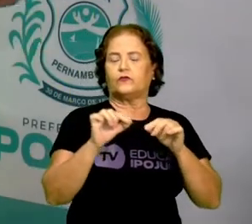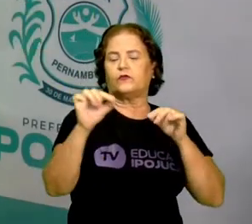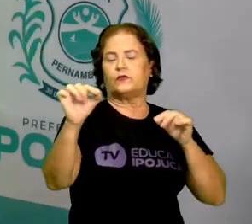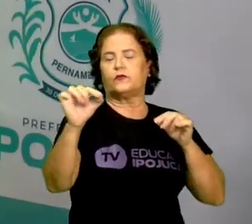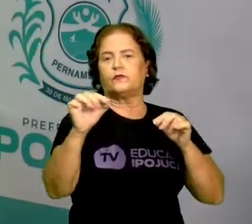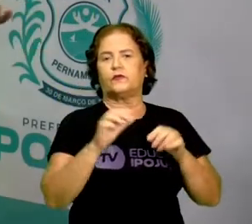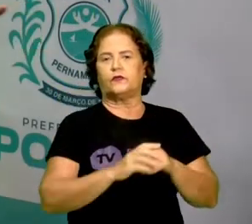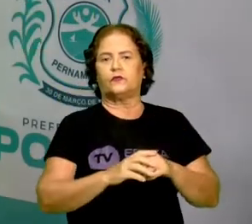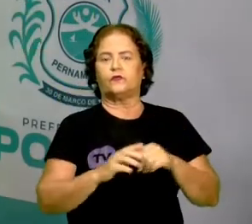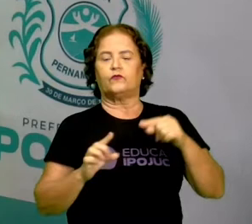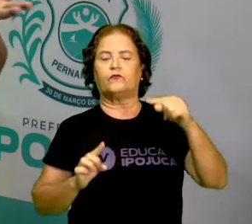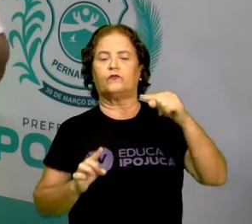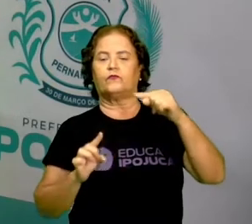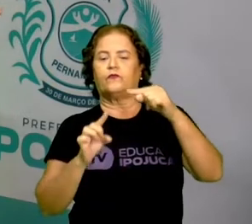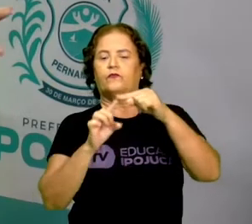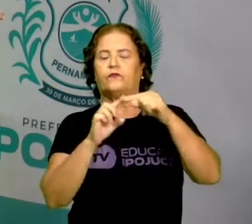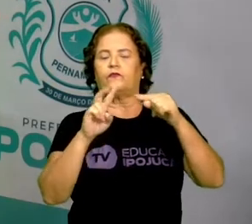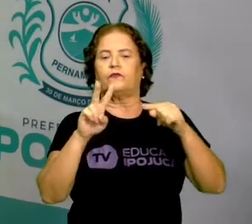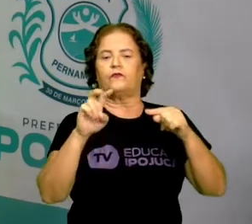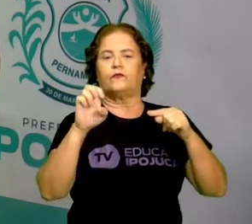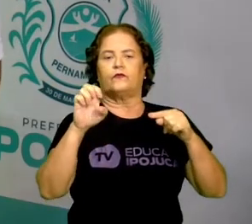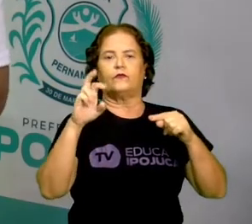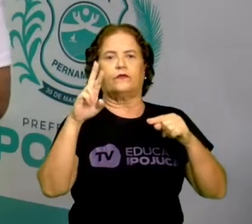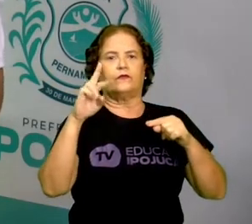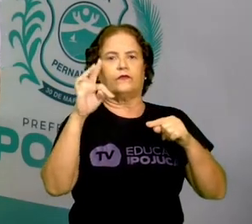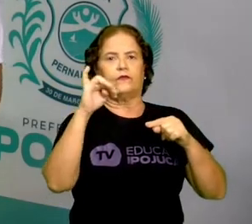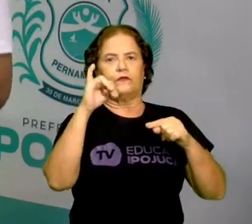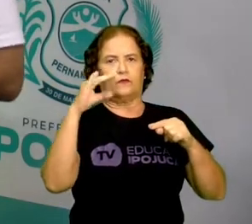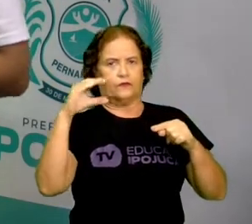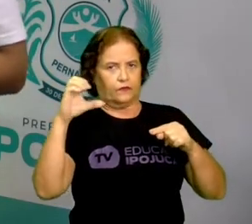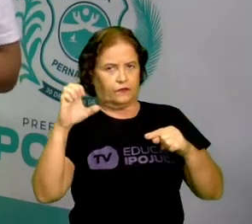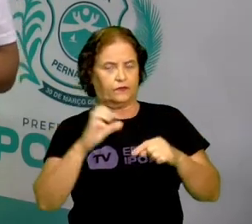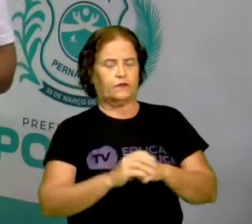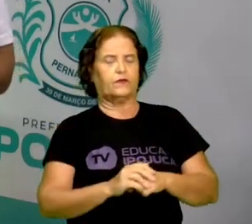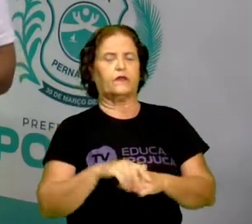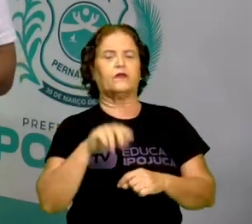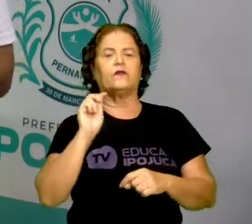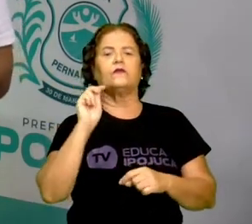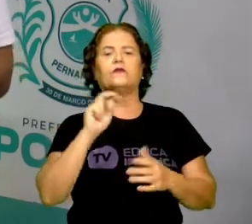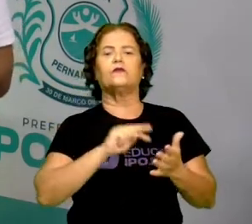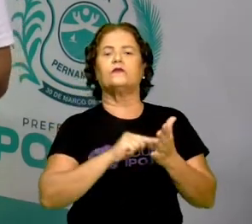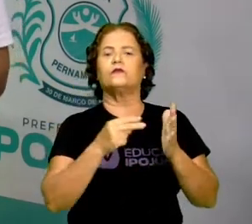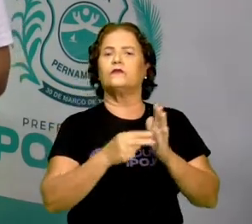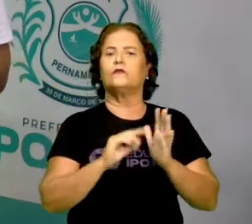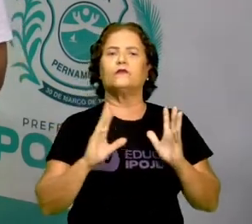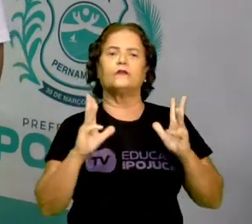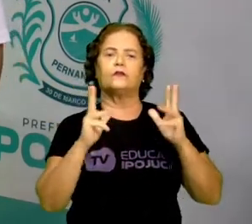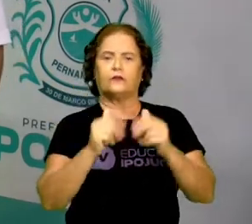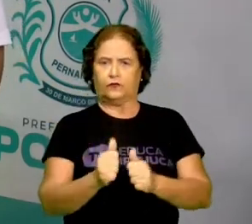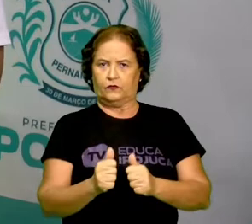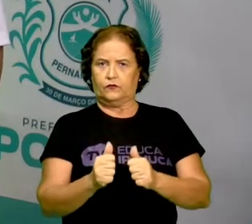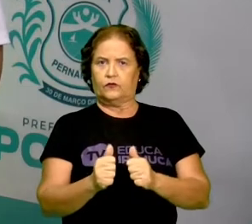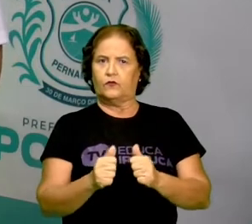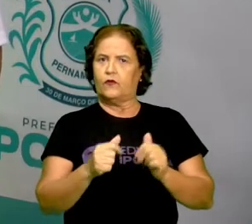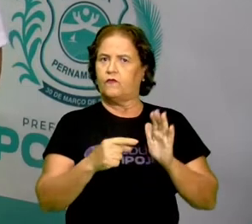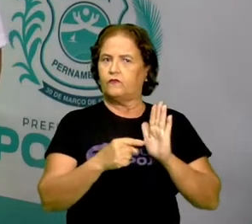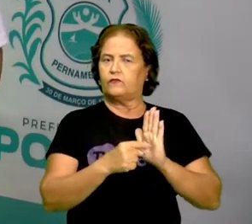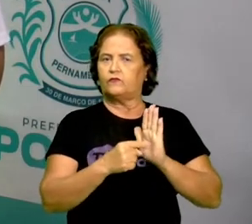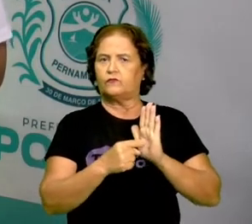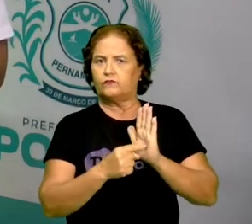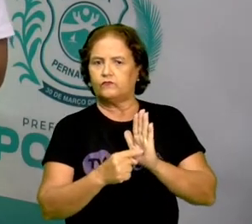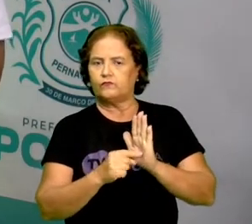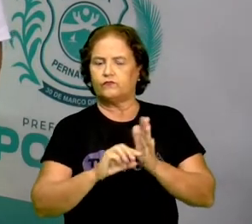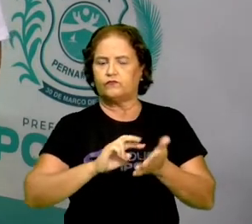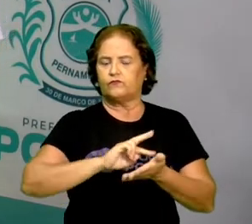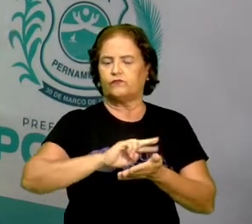E o que é tudo isso, professora? E aí eu trago aqui vários processos para que vocês